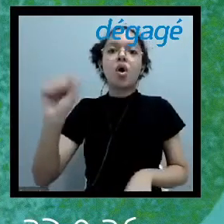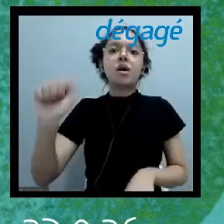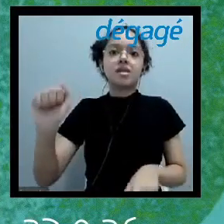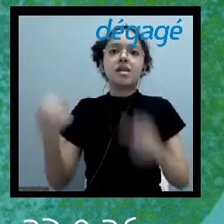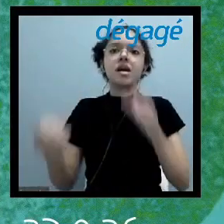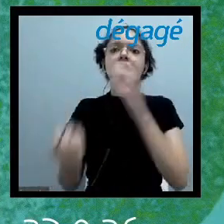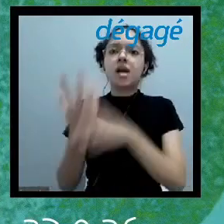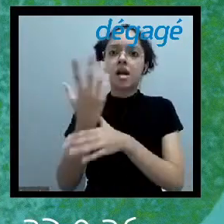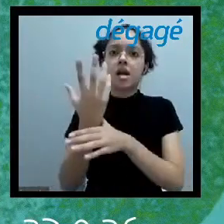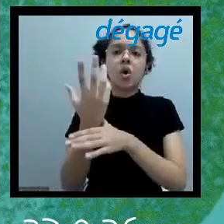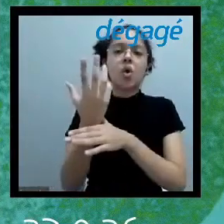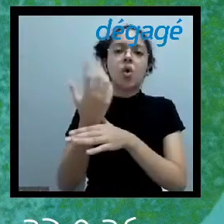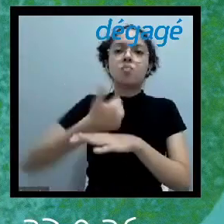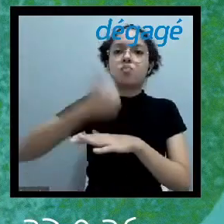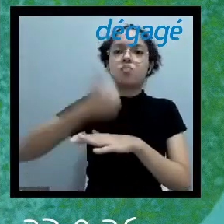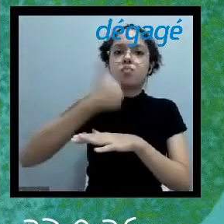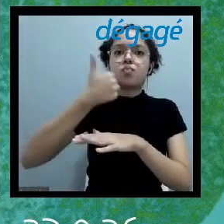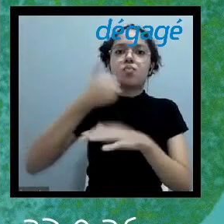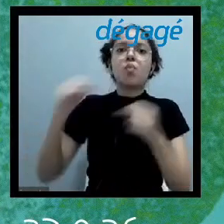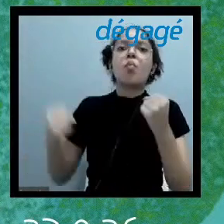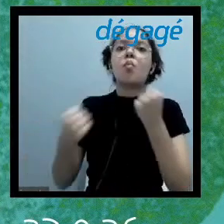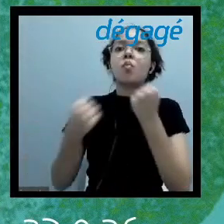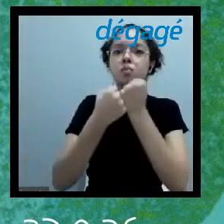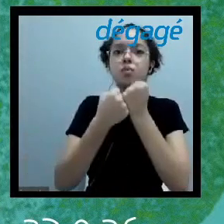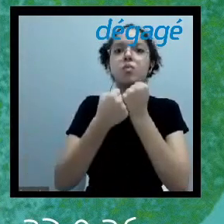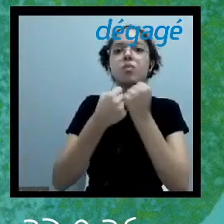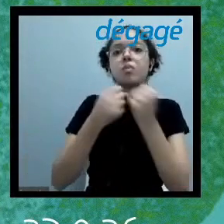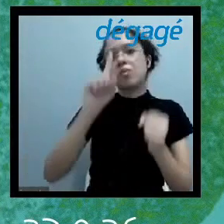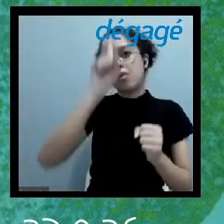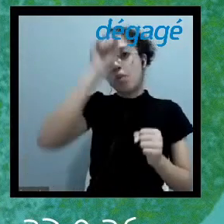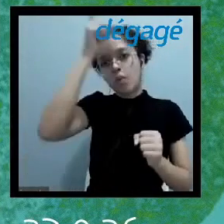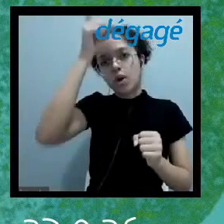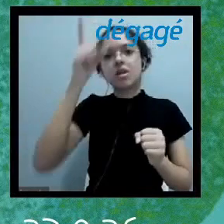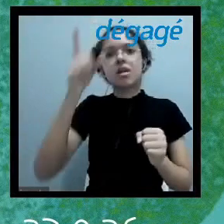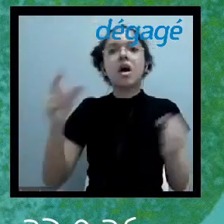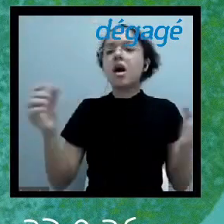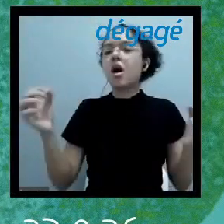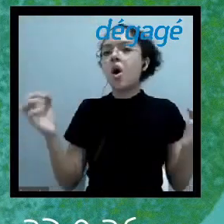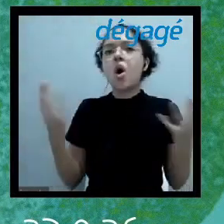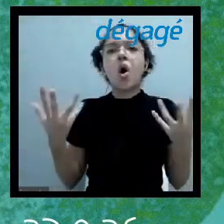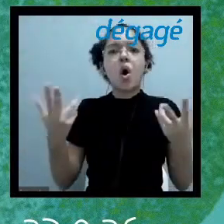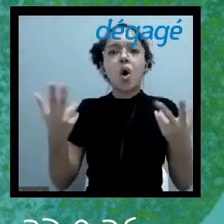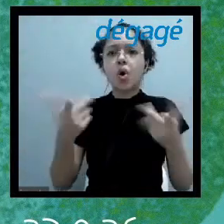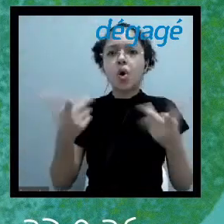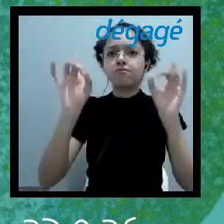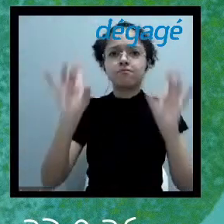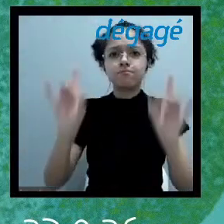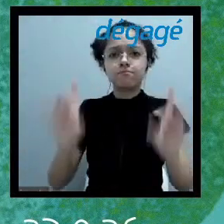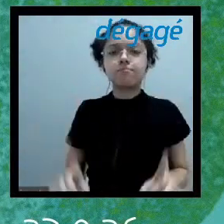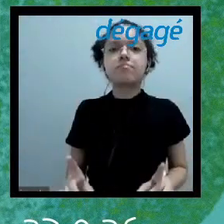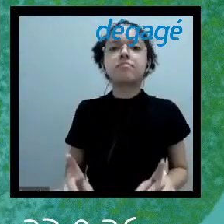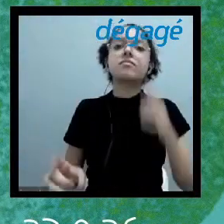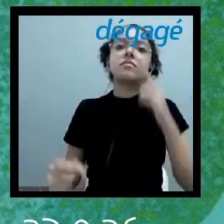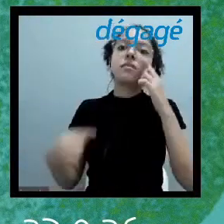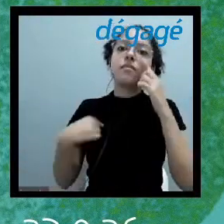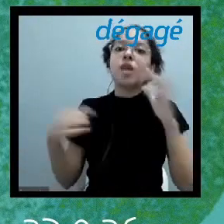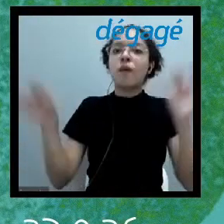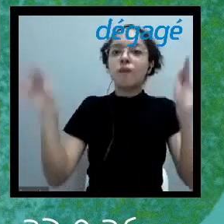dar um suporte, uma ajuda, mas foi uma ideia muito bacana, muito brilhante, e eu estou muito